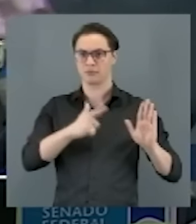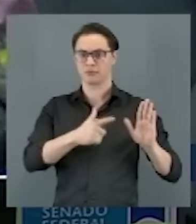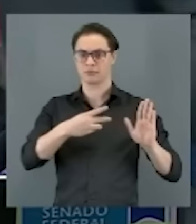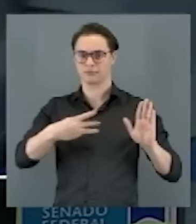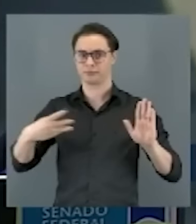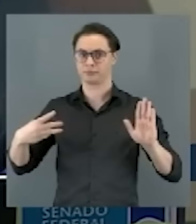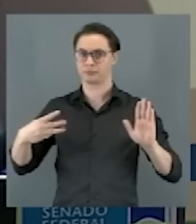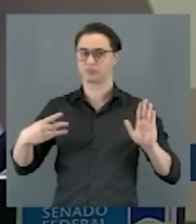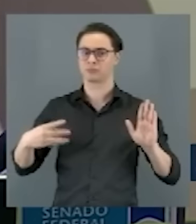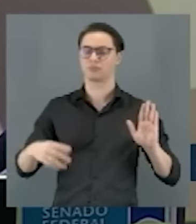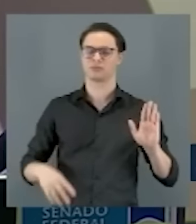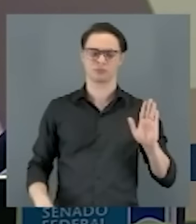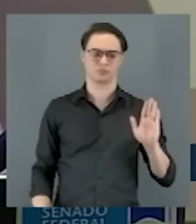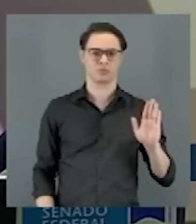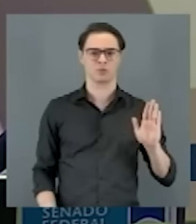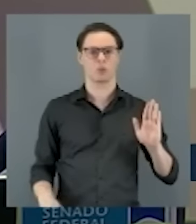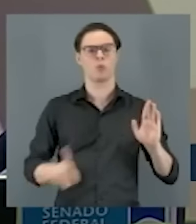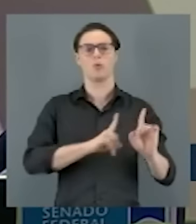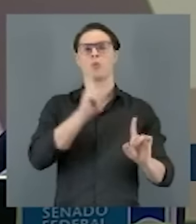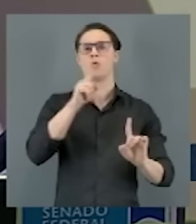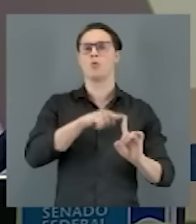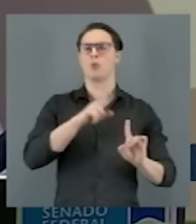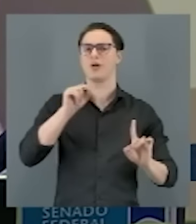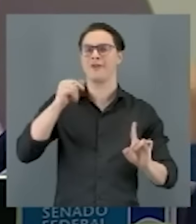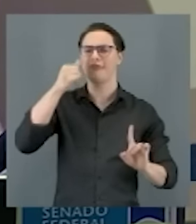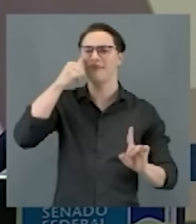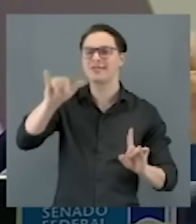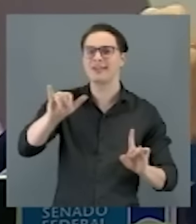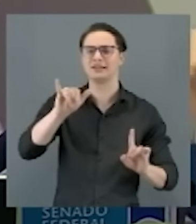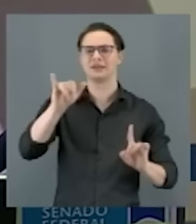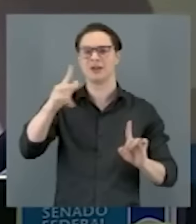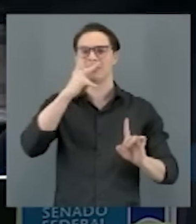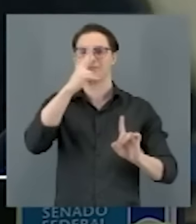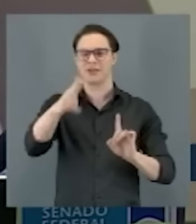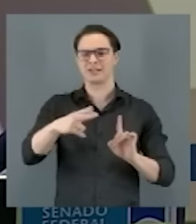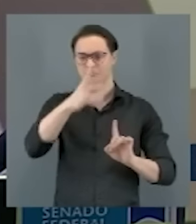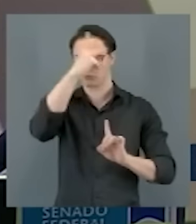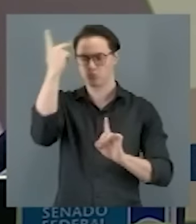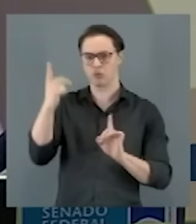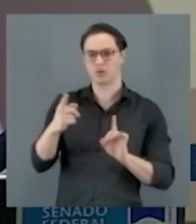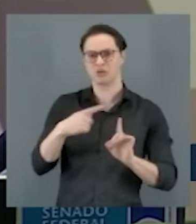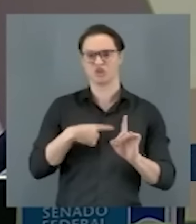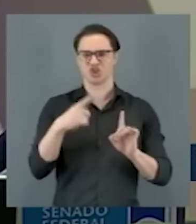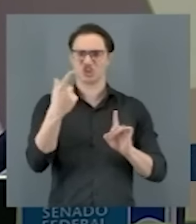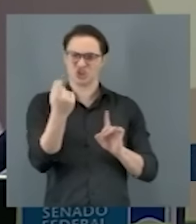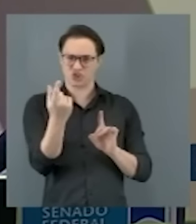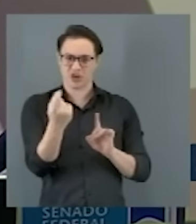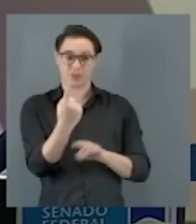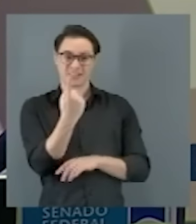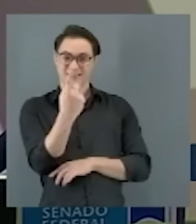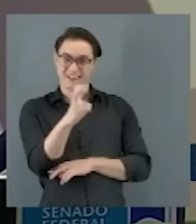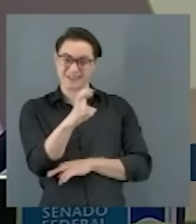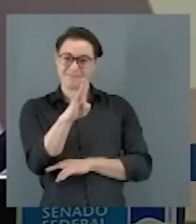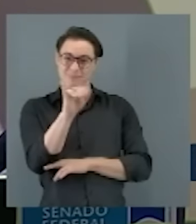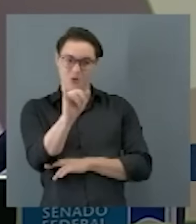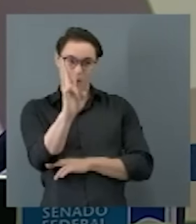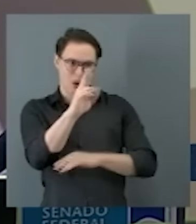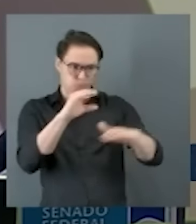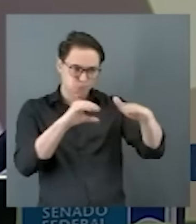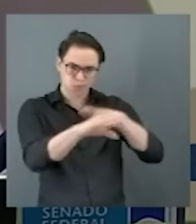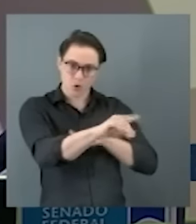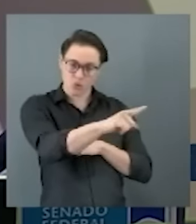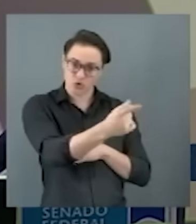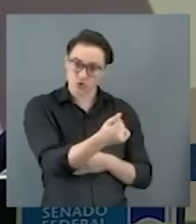233, justamente para evitar essa antecipação que veio no jabuti dos 15 bi ao orçamento do governo